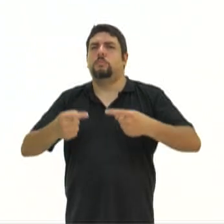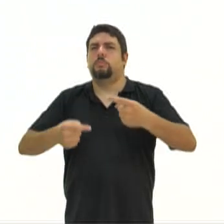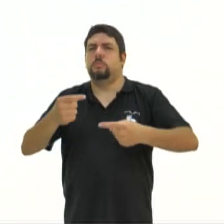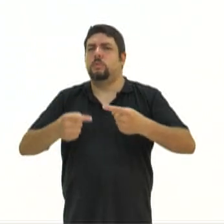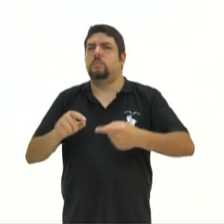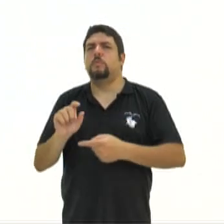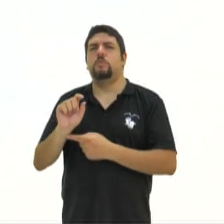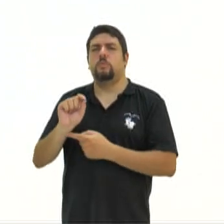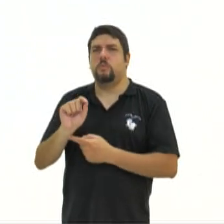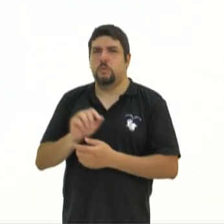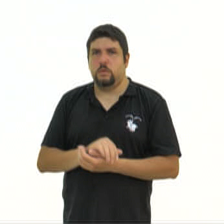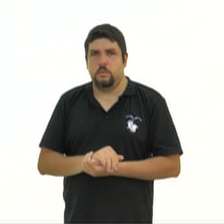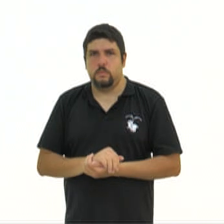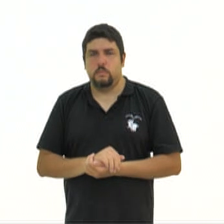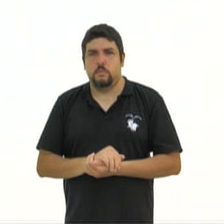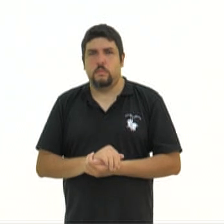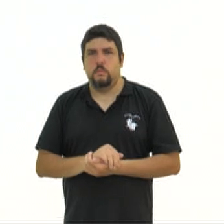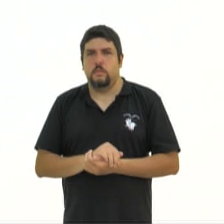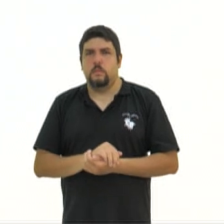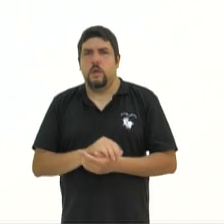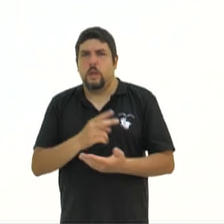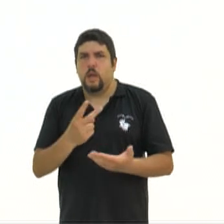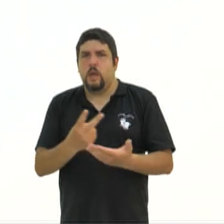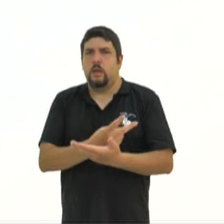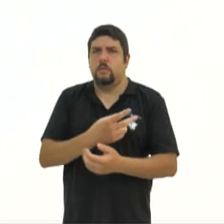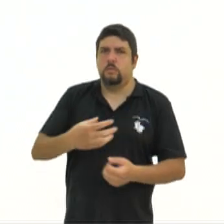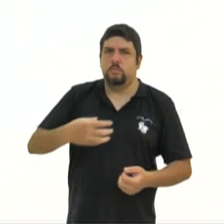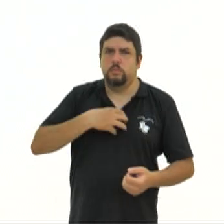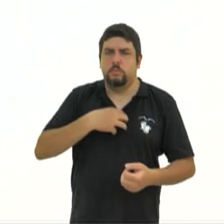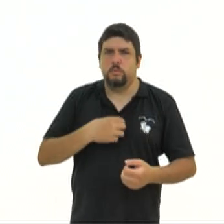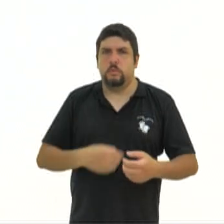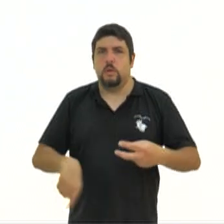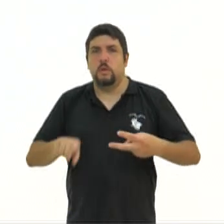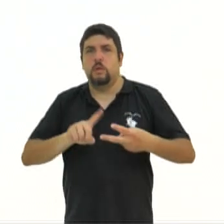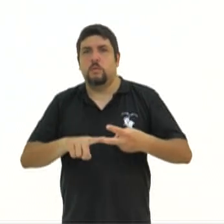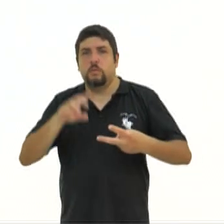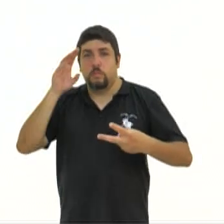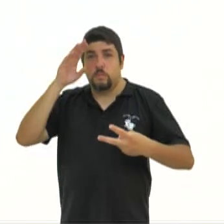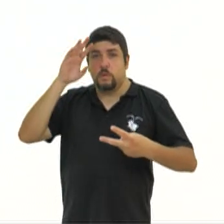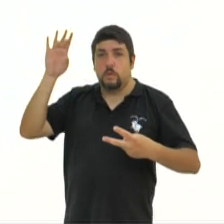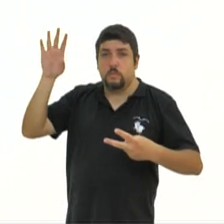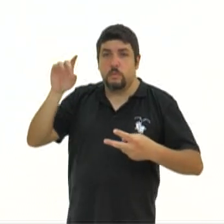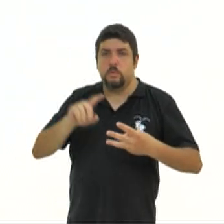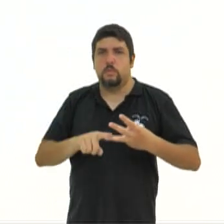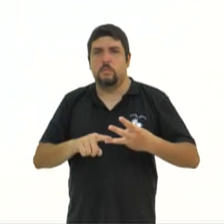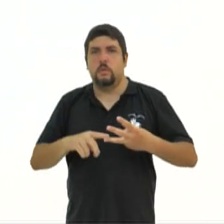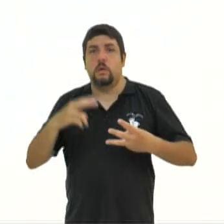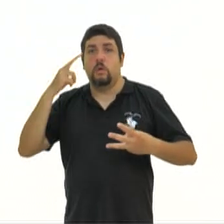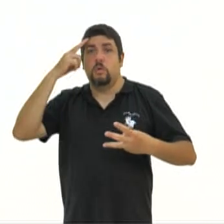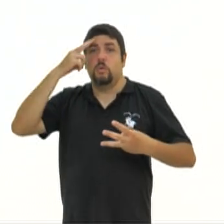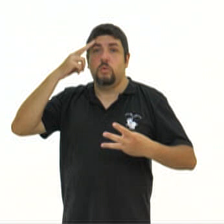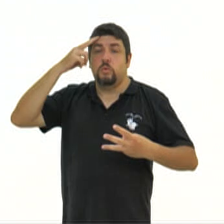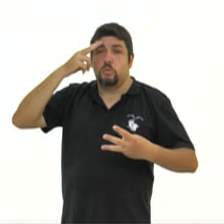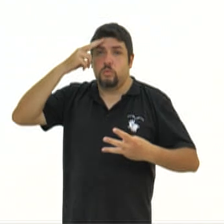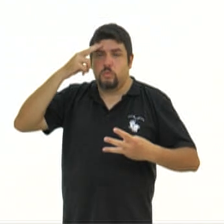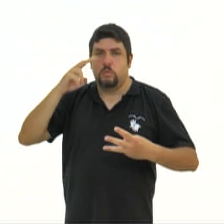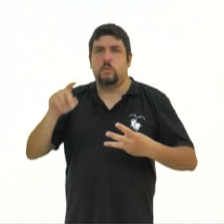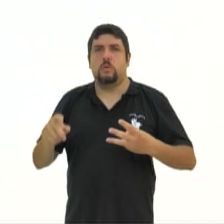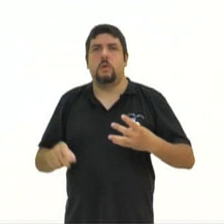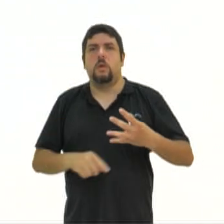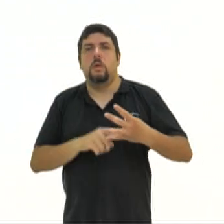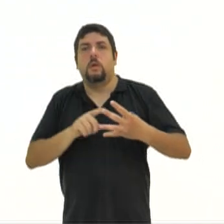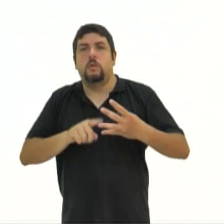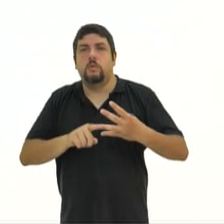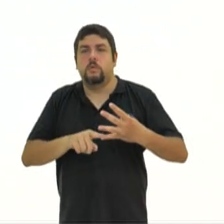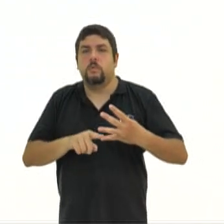os seguintes: erro dos sentidos, composição pela imaginação, sonho, argumento do sonho famoso aí, e o